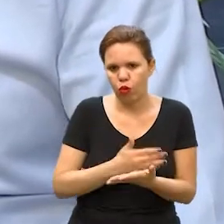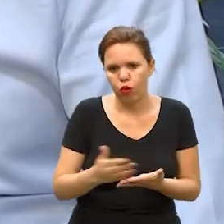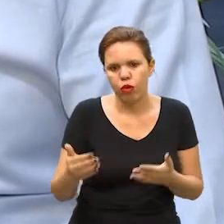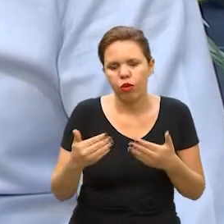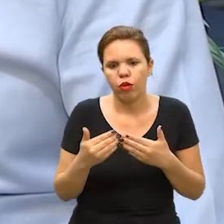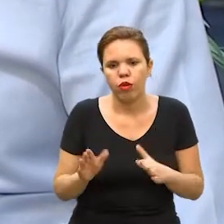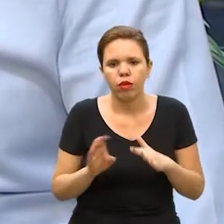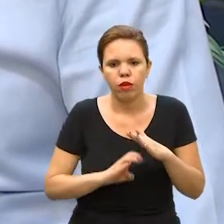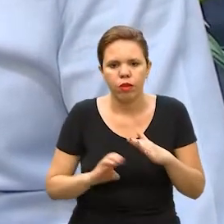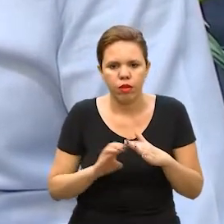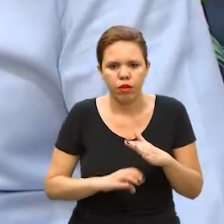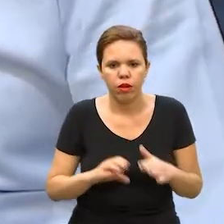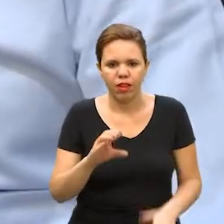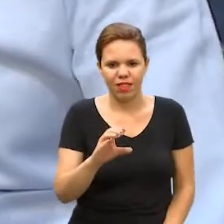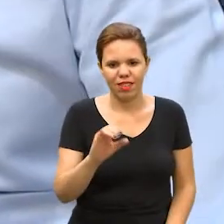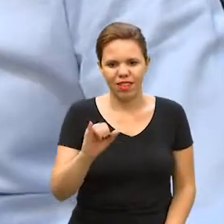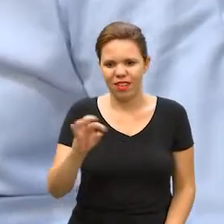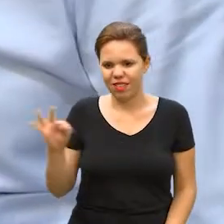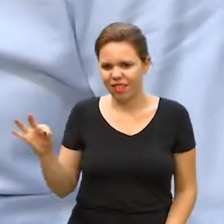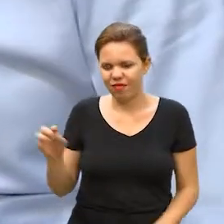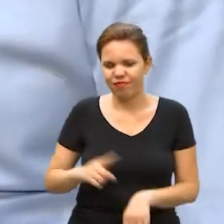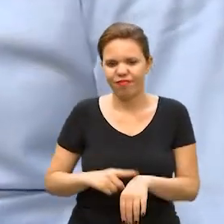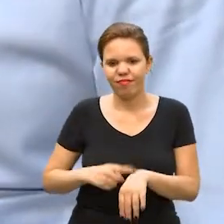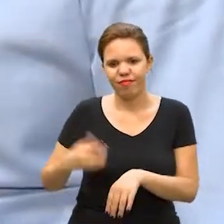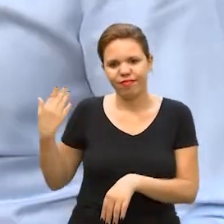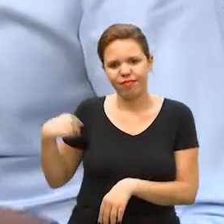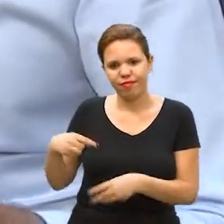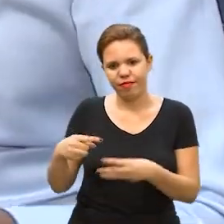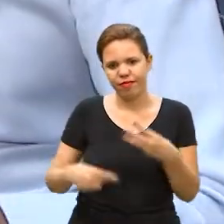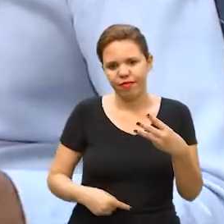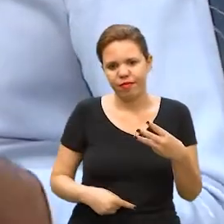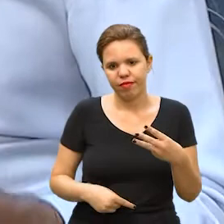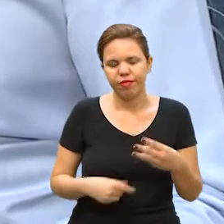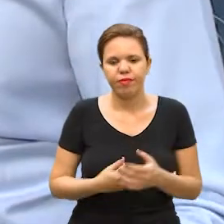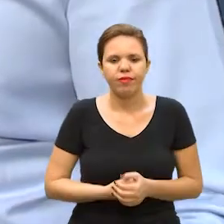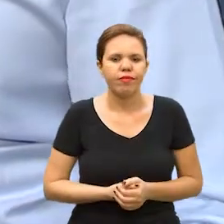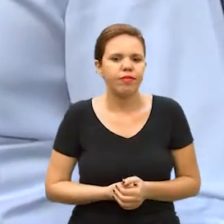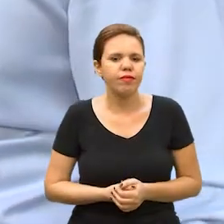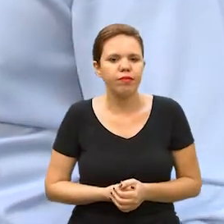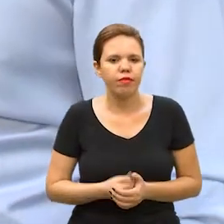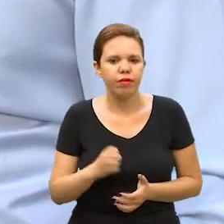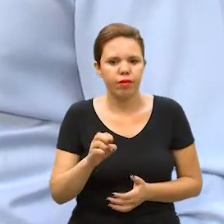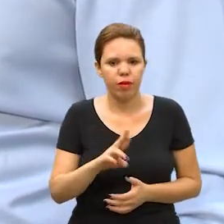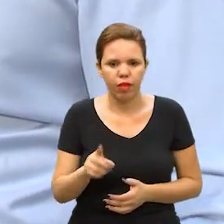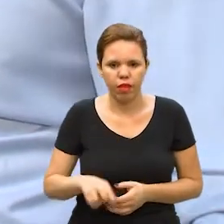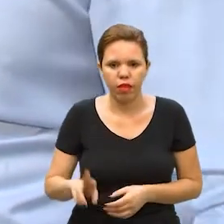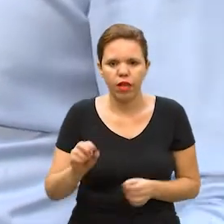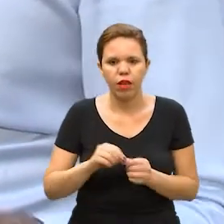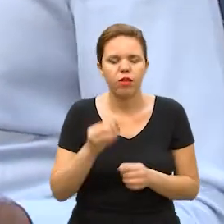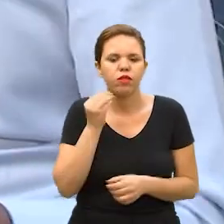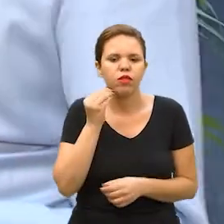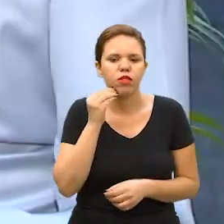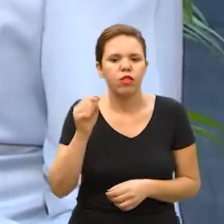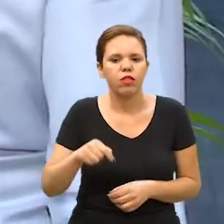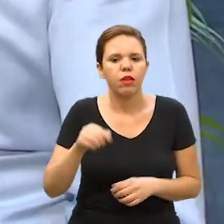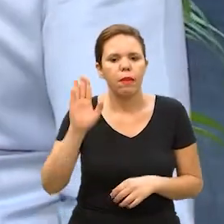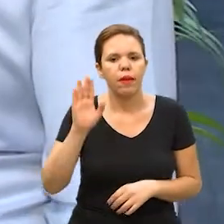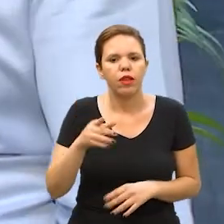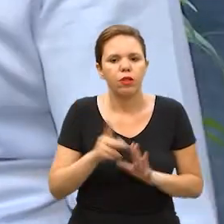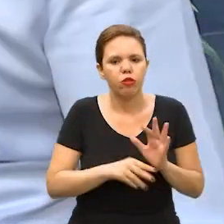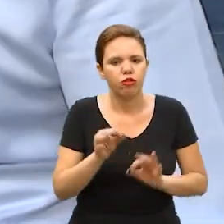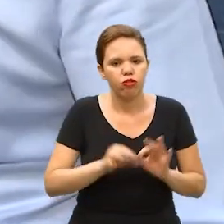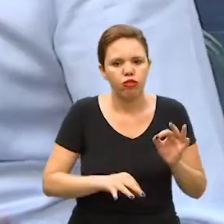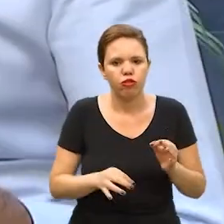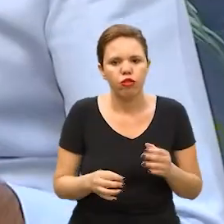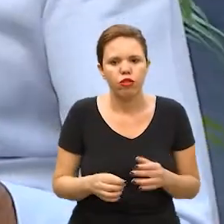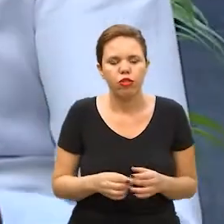a CIT, naquele momento, os 3. Né? E dali o César vislumbrou a oportunidade, não, isso aqui é mais do que um projeto,